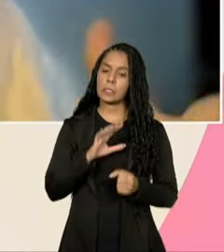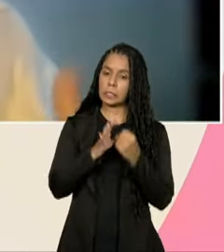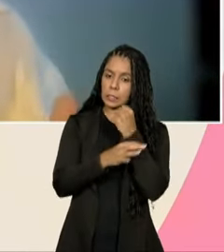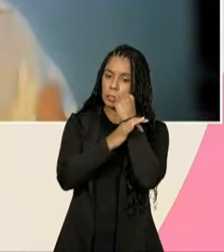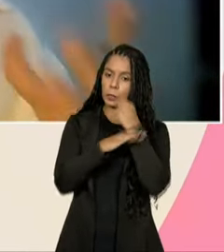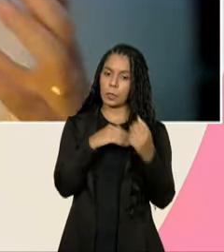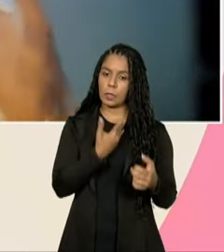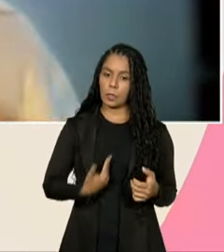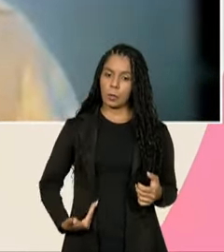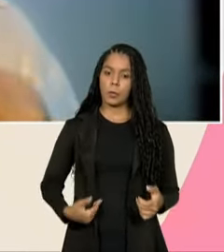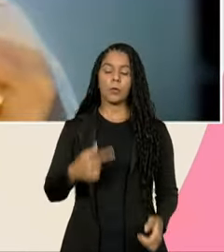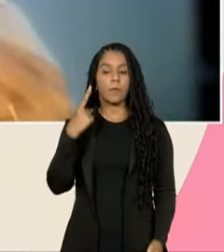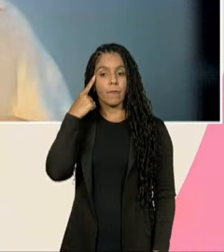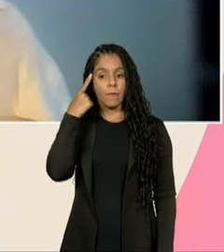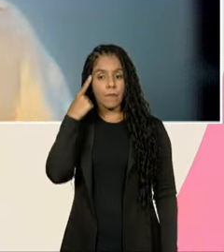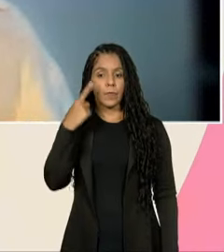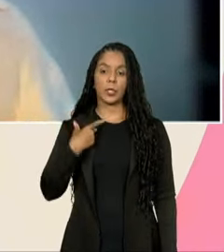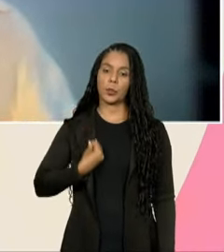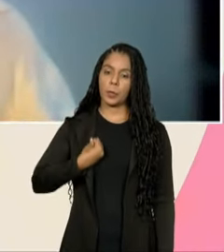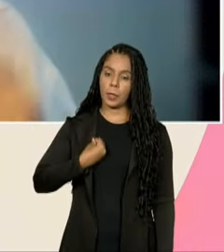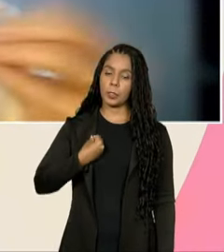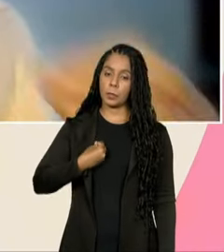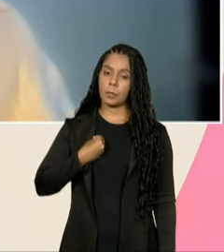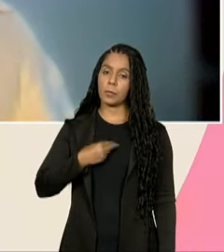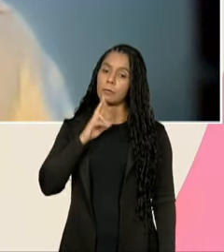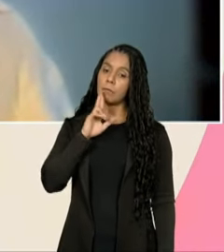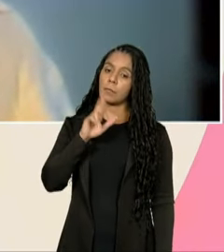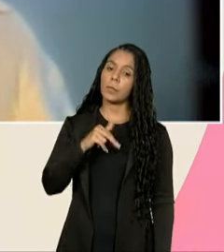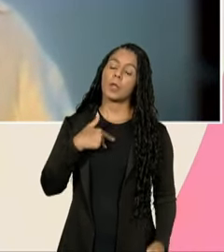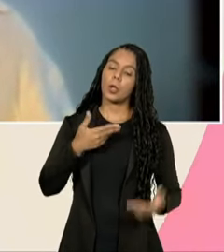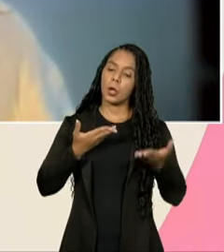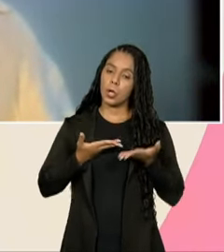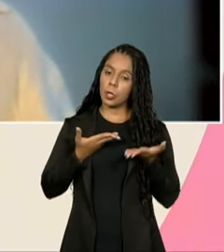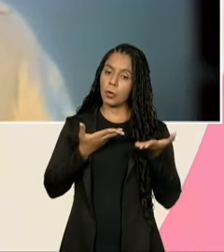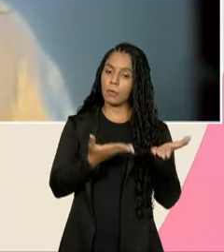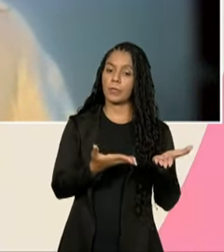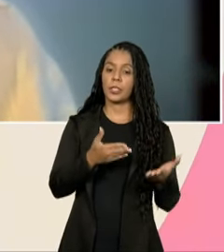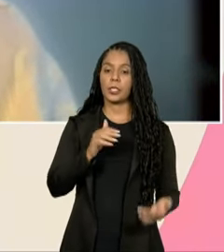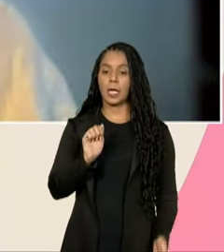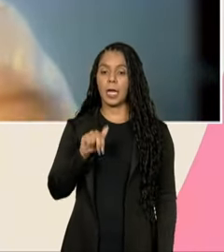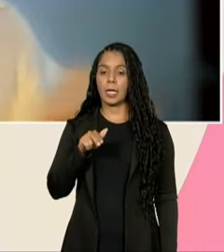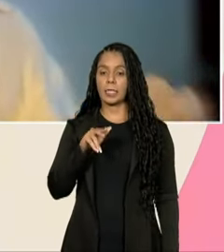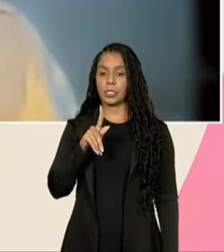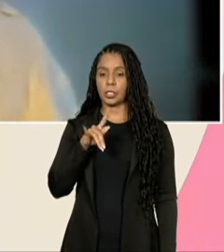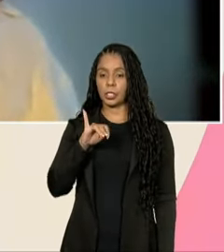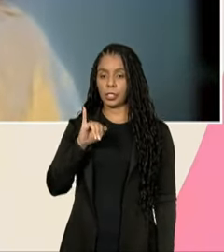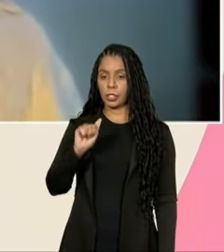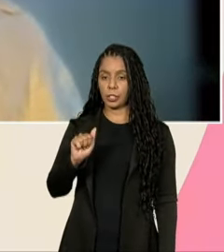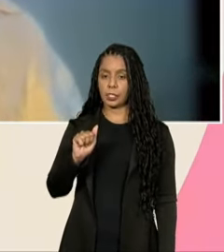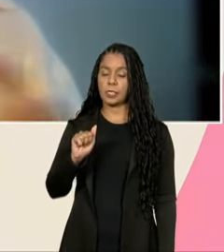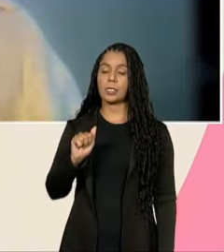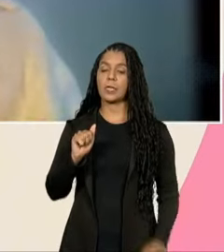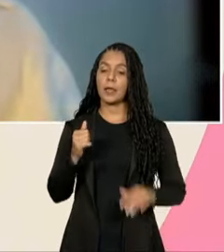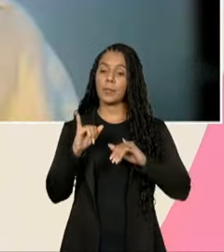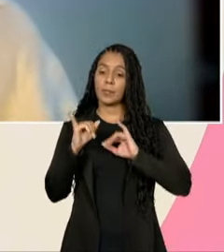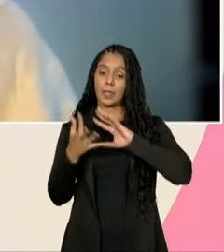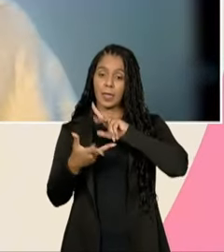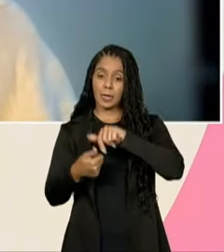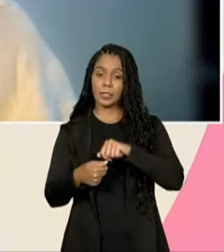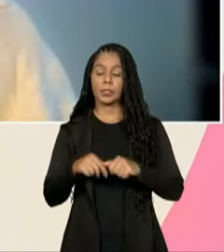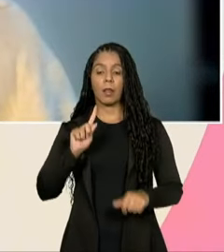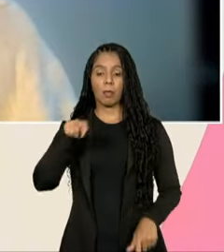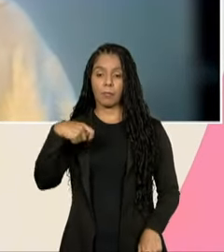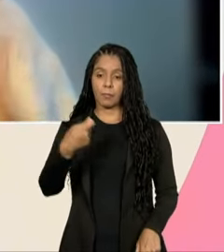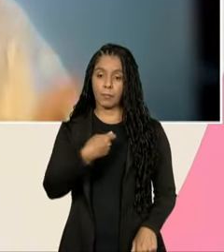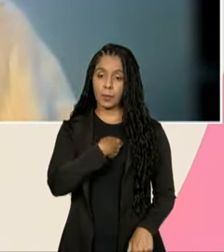segurança. O Freixo participou dessa decisão. Eu fui a convite da Anistia Internacional para a Espanha, numa articulação, inclusive,